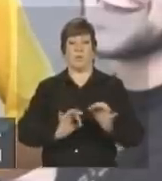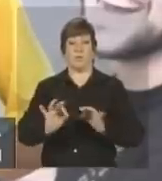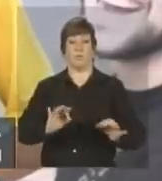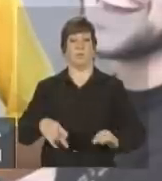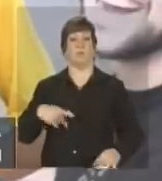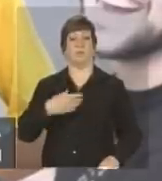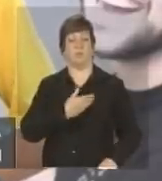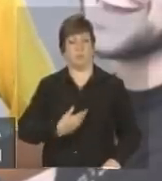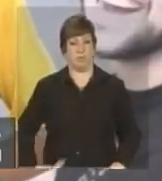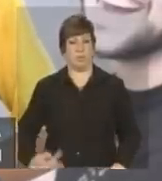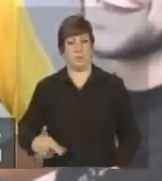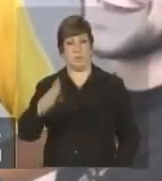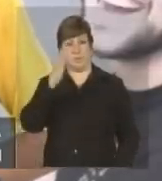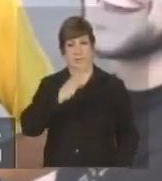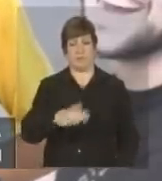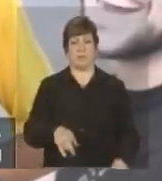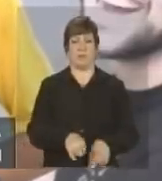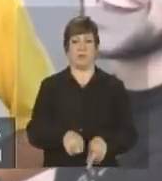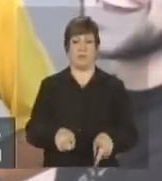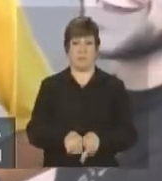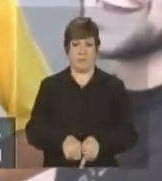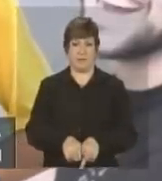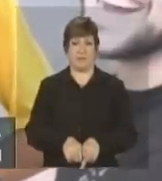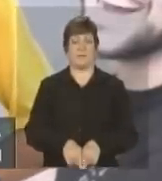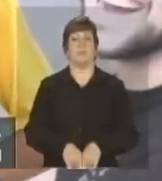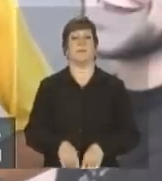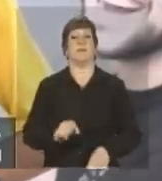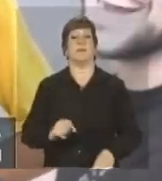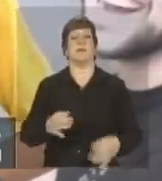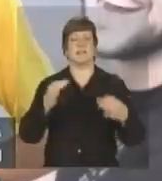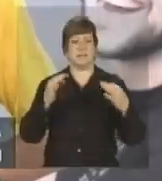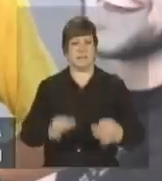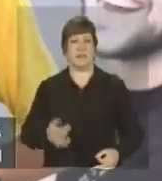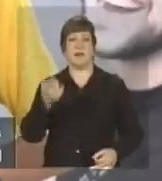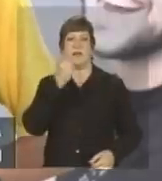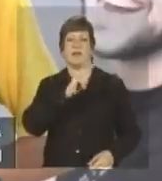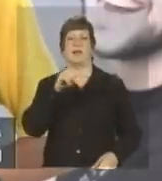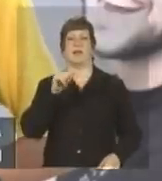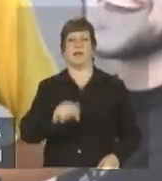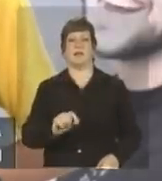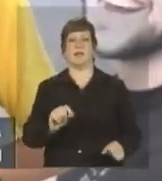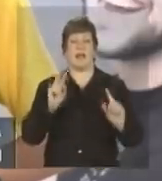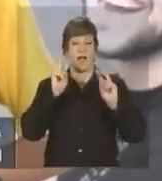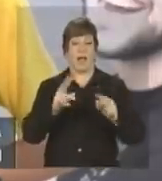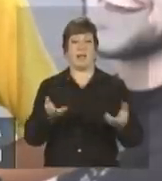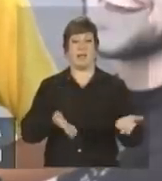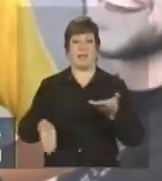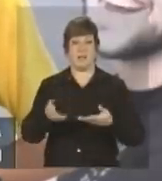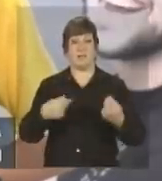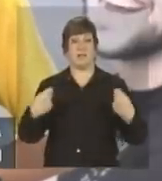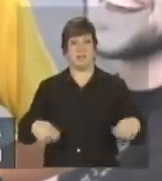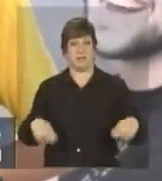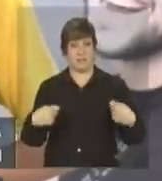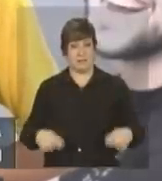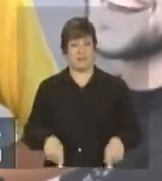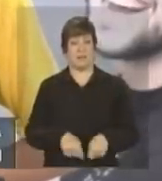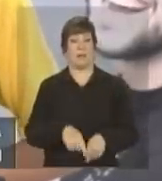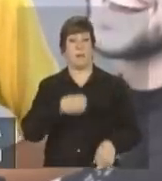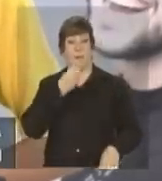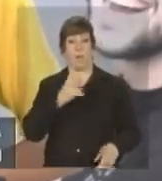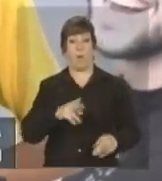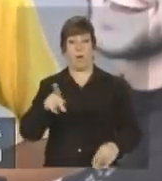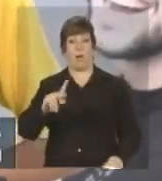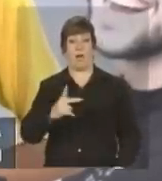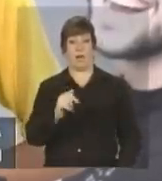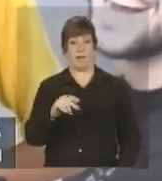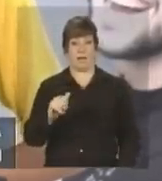uma concepção republicana de governo. Sem dúvida alguma, ganha essa tensão necessária e produtiva da qual o ministro Gilberto sempre fala,